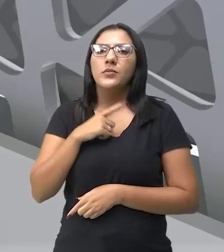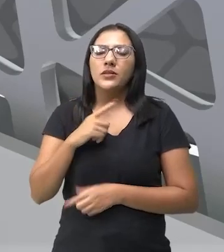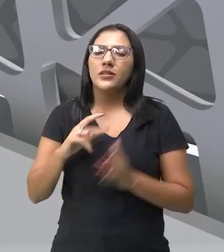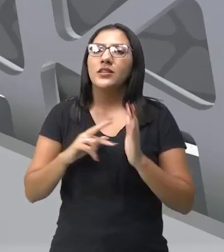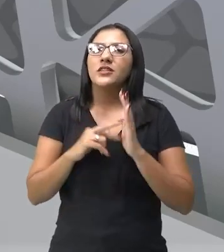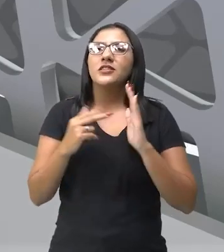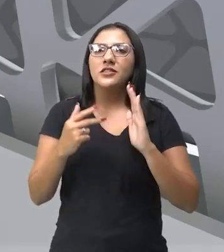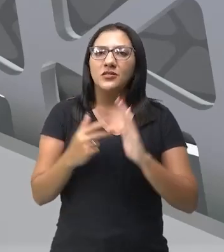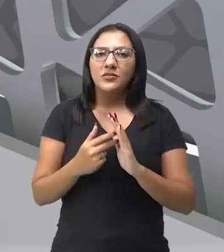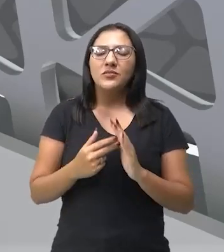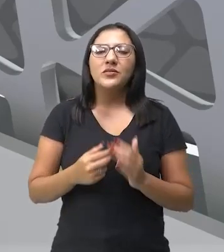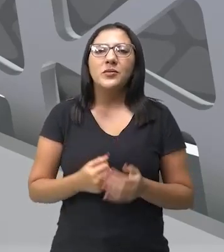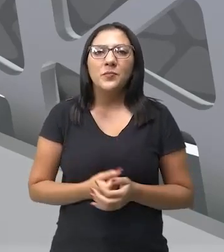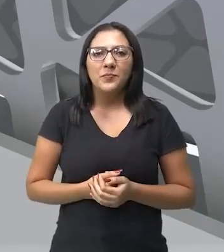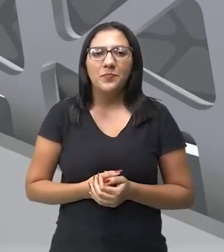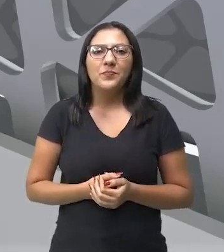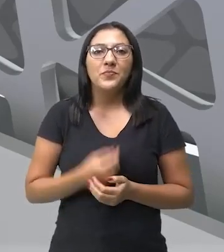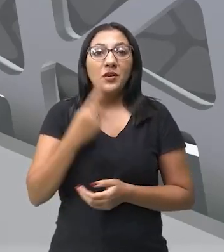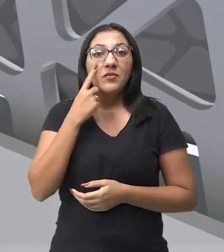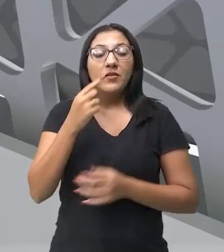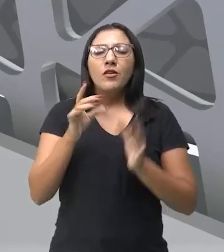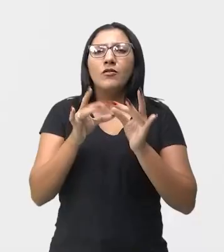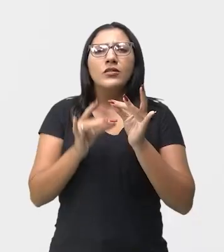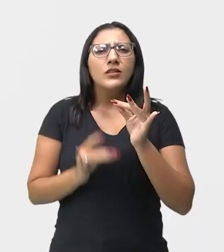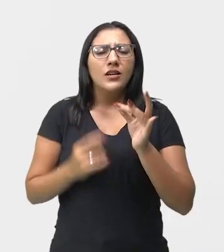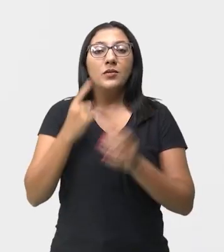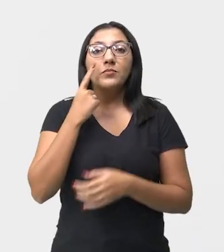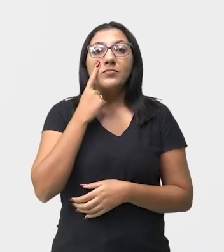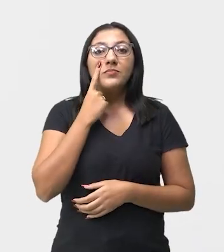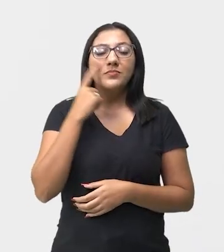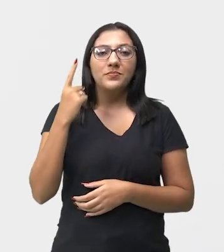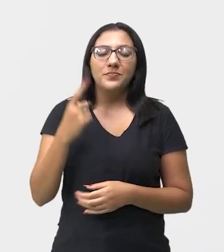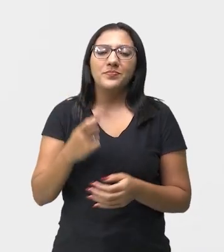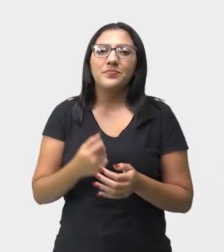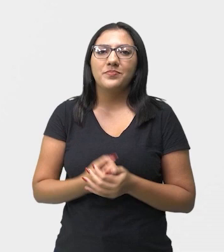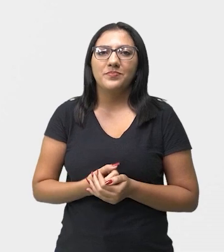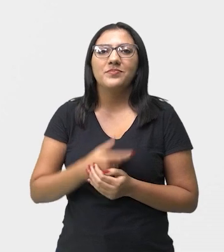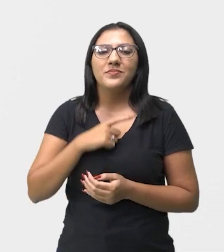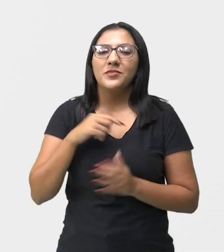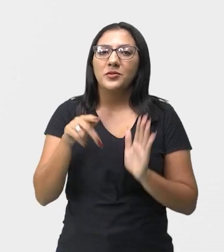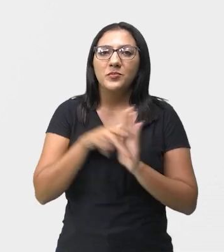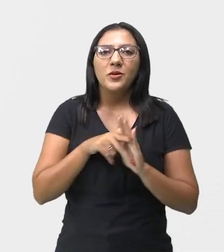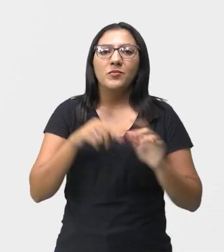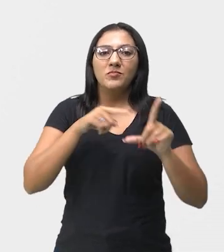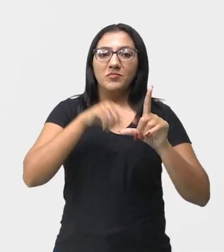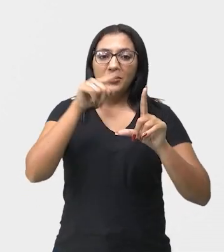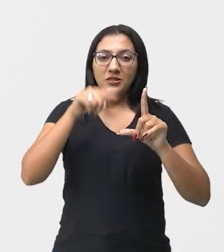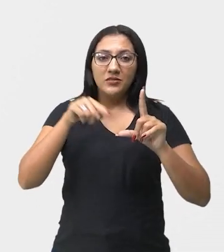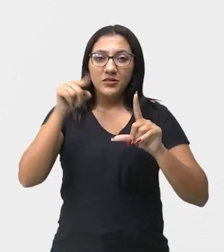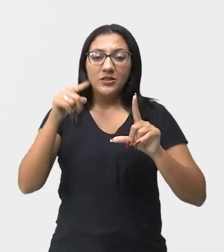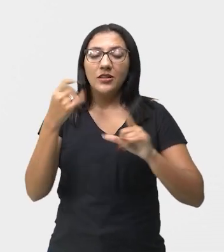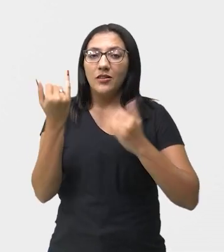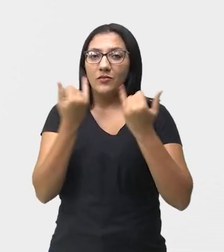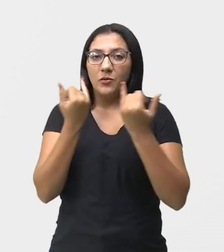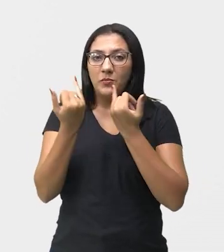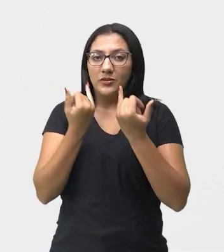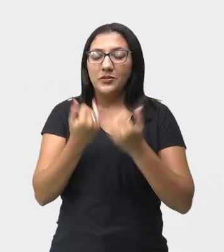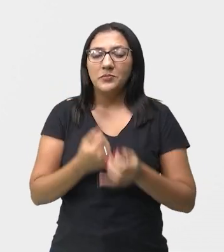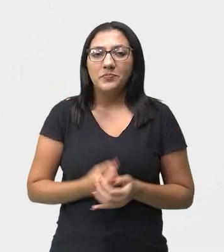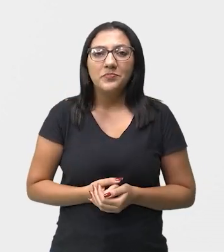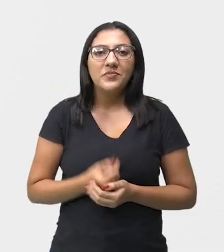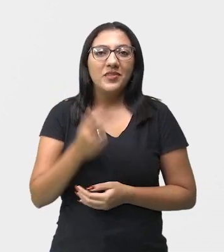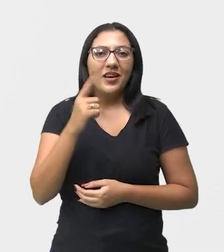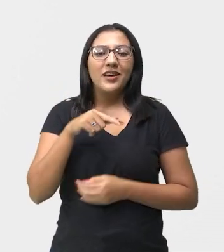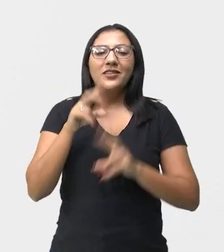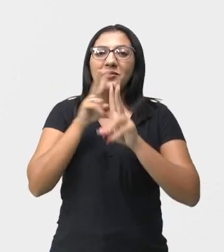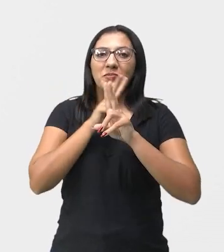trazem sentido. Olhando o detalhamento, olhem só o detalhamento dessa aula, vamos trabalhar com infográficos, ok, pessoal? Então